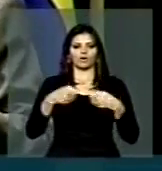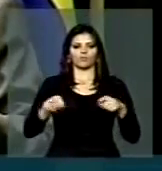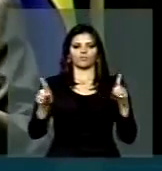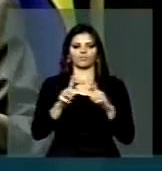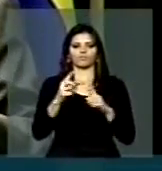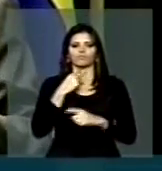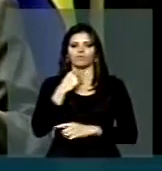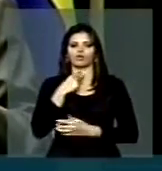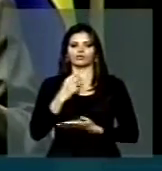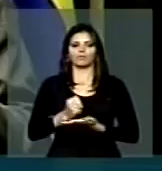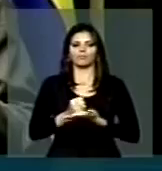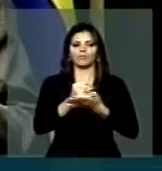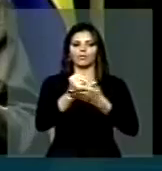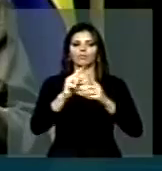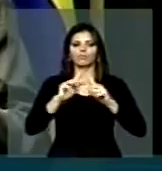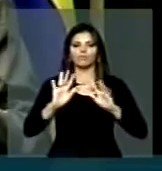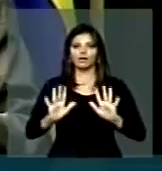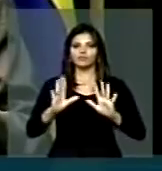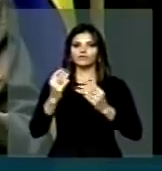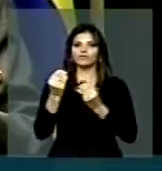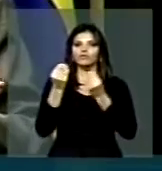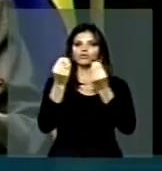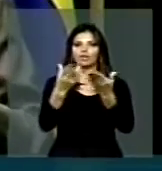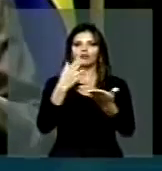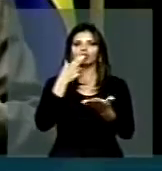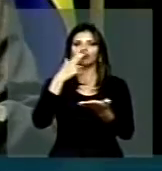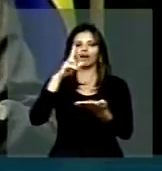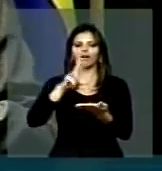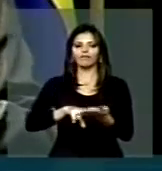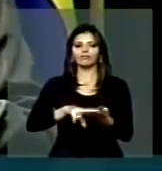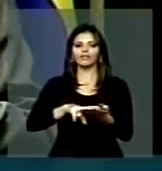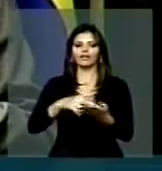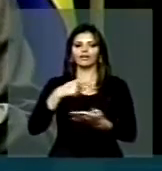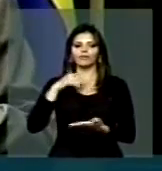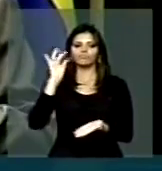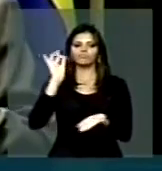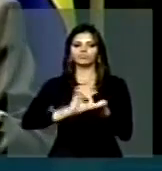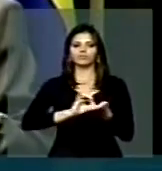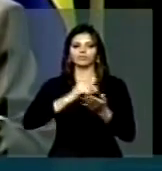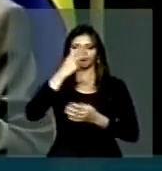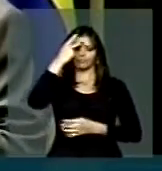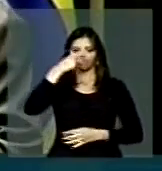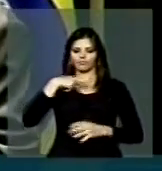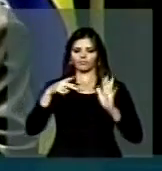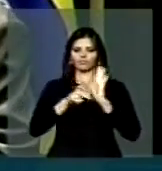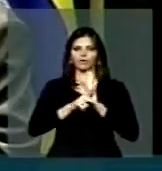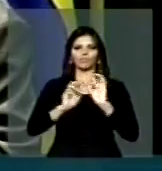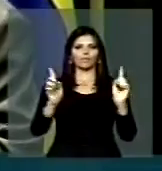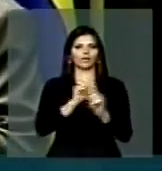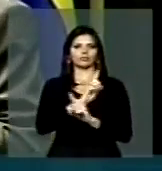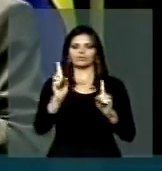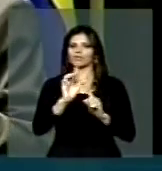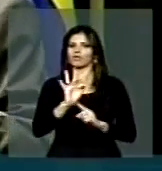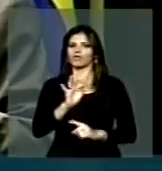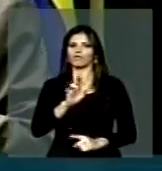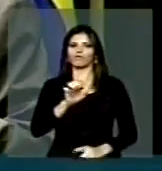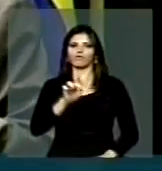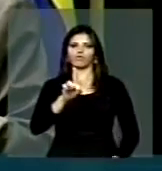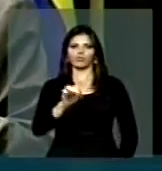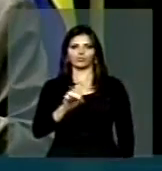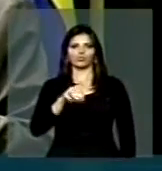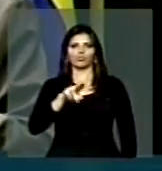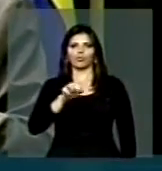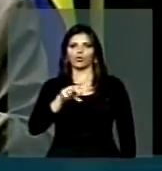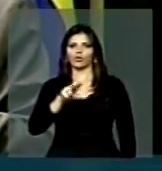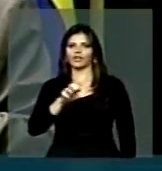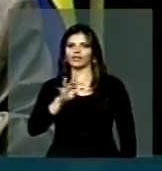não posso dar o apoio, eu vou dar a você esta carta onde eu dou o meu aval pessoal, mas não é o aval do fundo. Eu digo, mas nós não podemos fazer